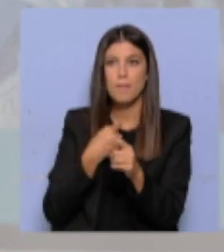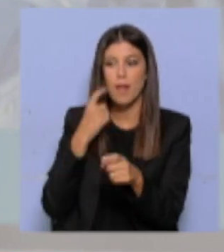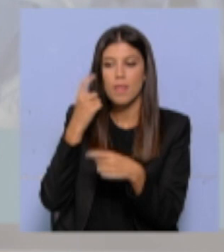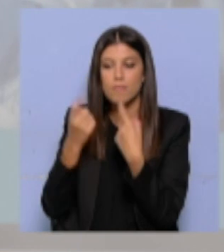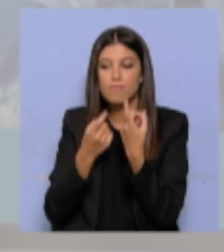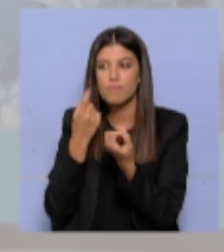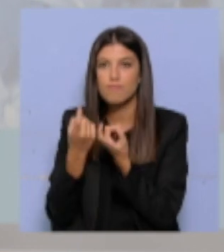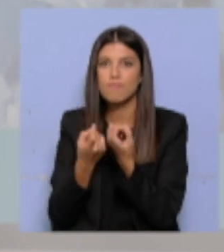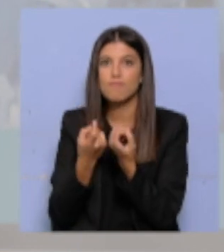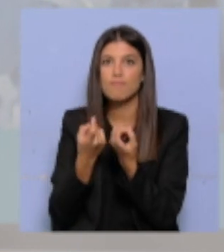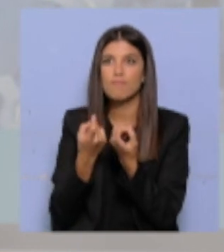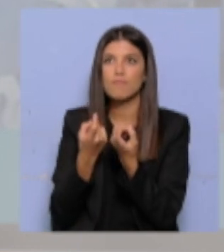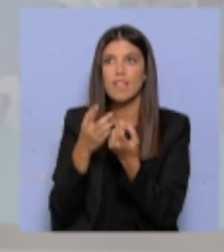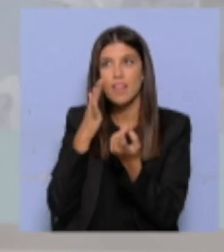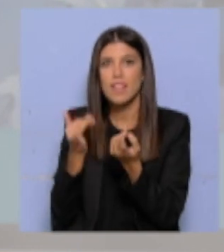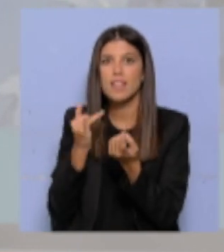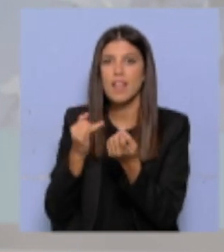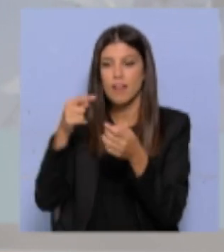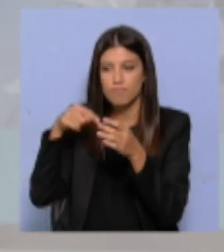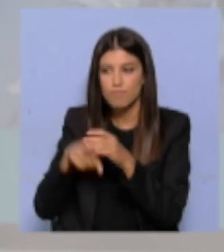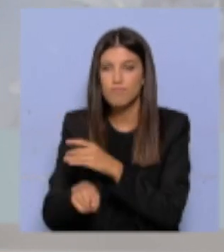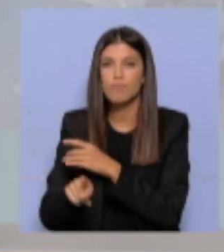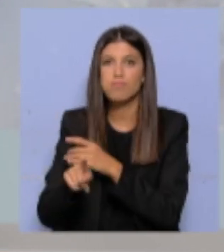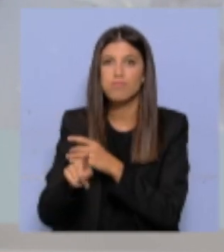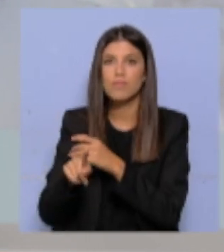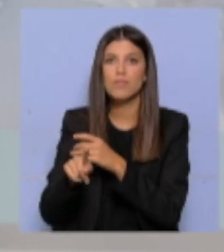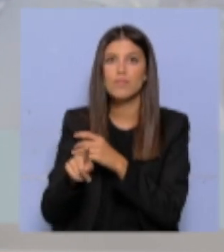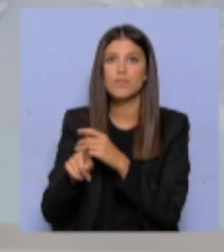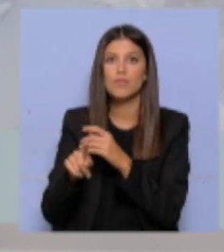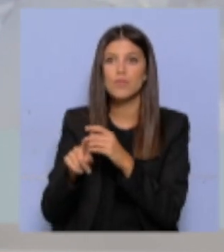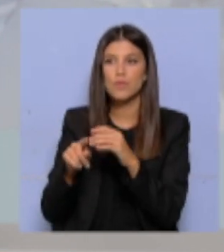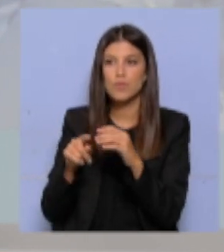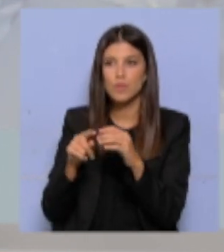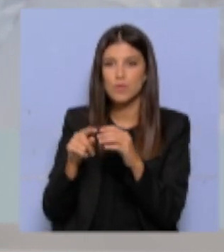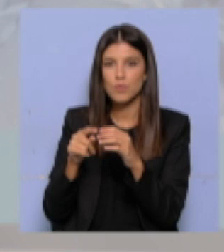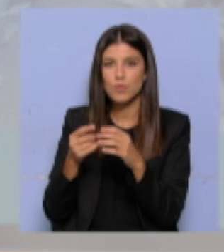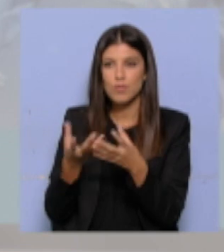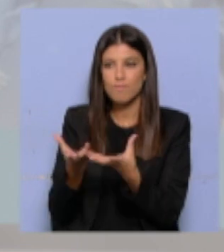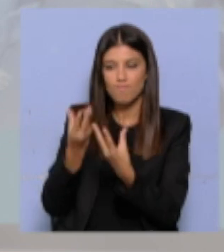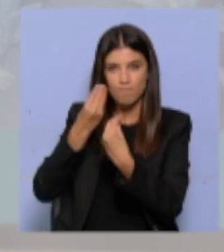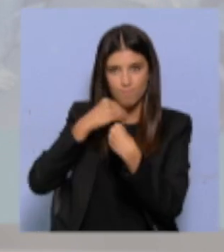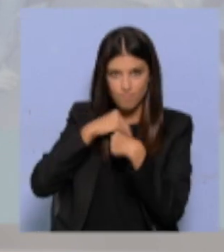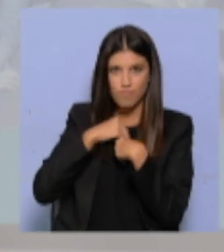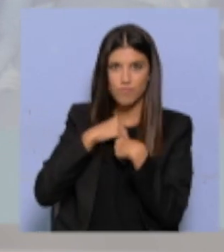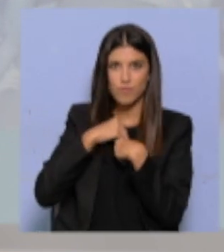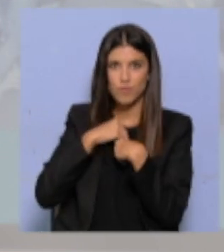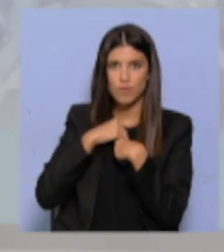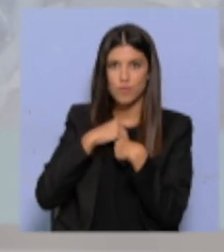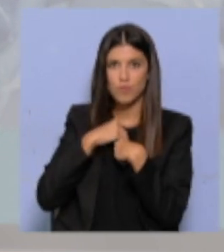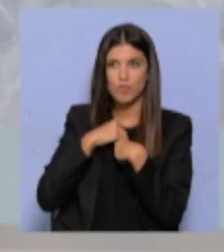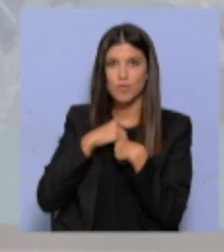mergulhar nessa cultura para depois nós, através do nosso exemplo, mais do que por